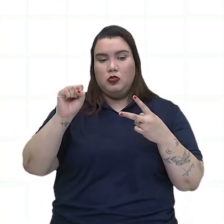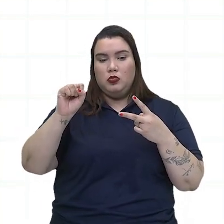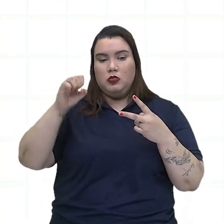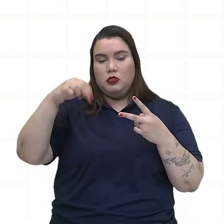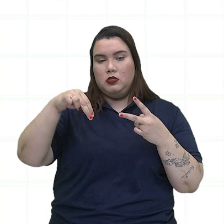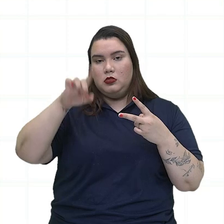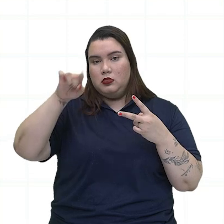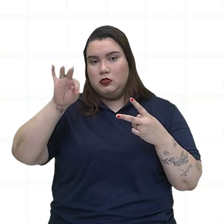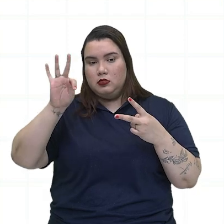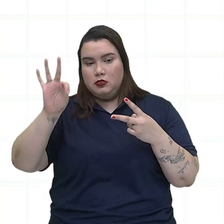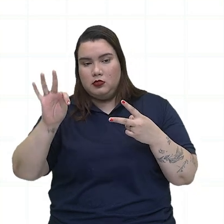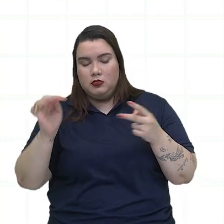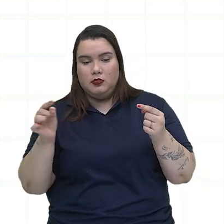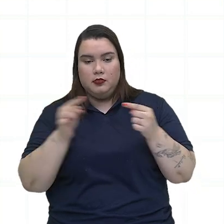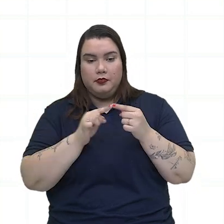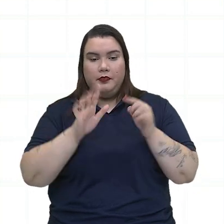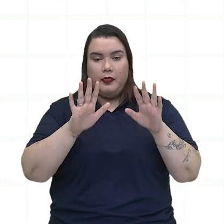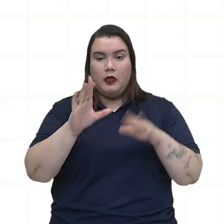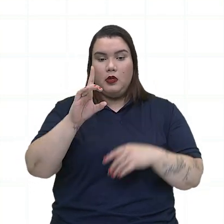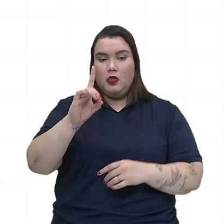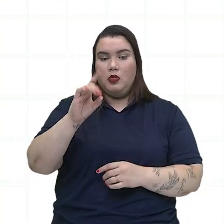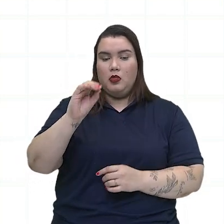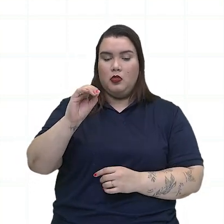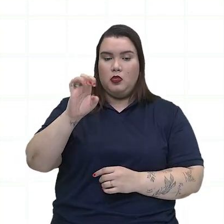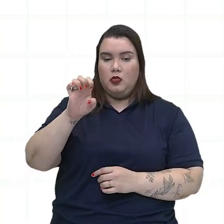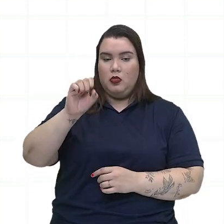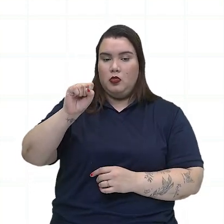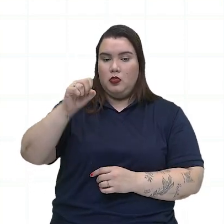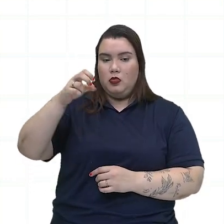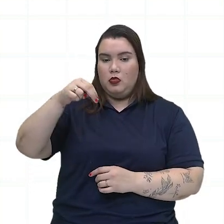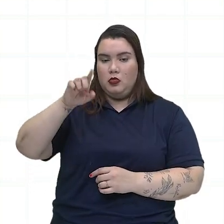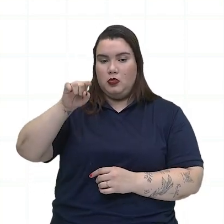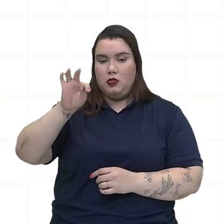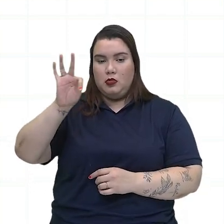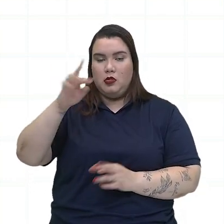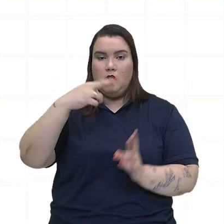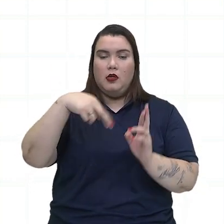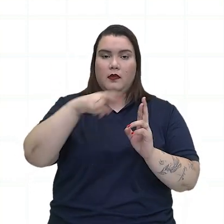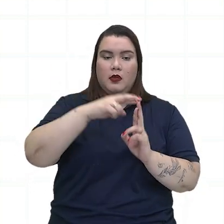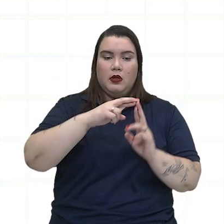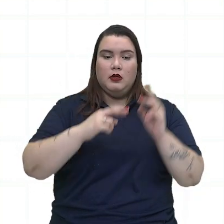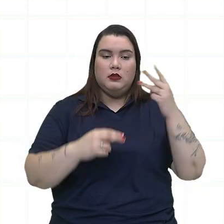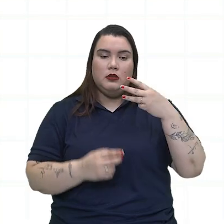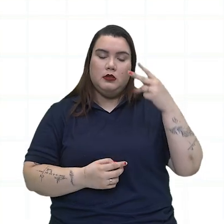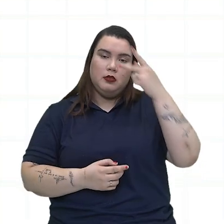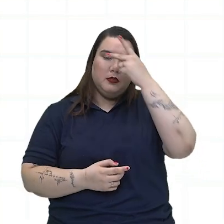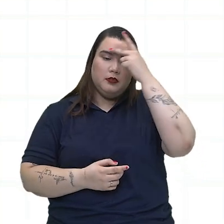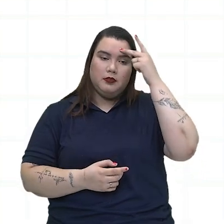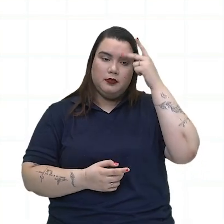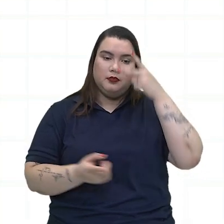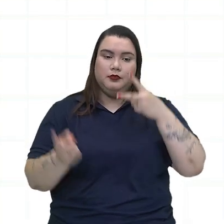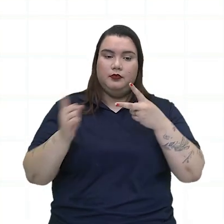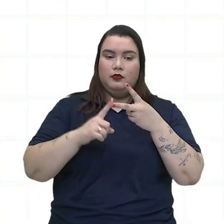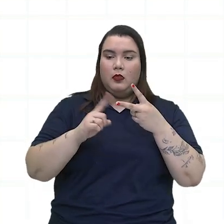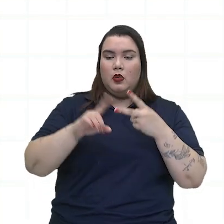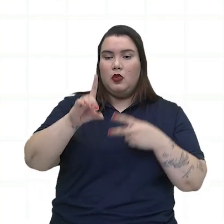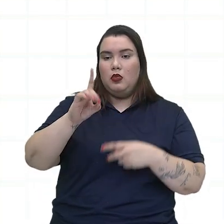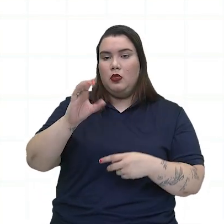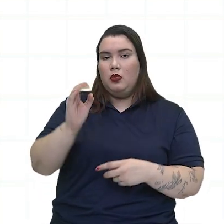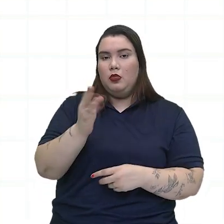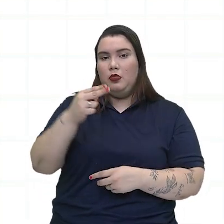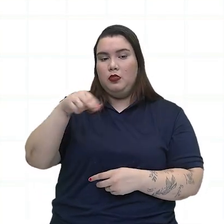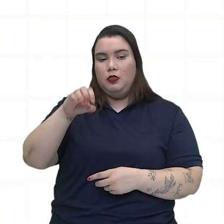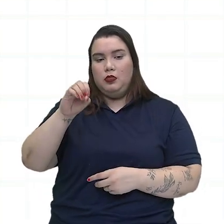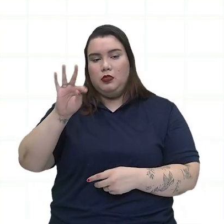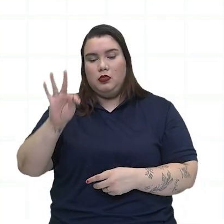um deles, né? O doesn't sempre quando for terceira pessoa. E o do not para as demais. Por